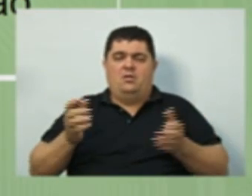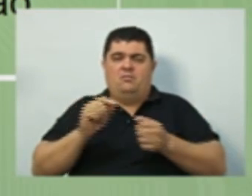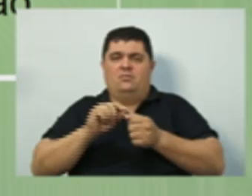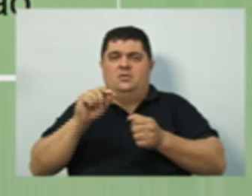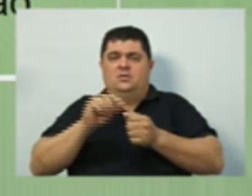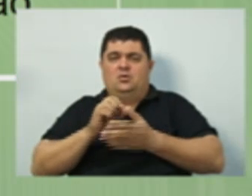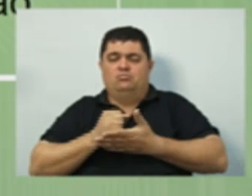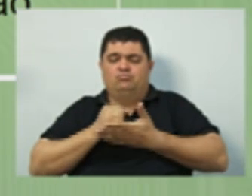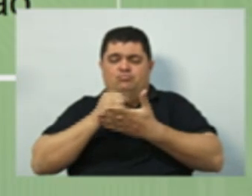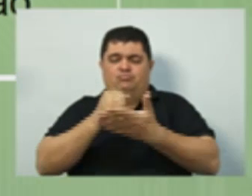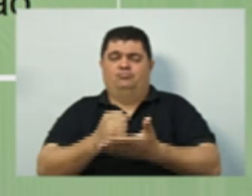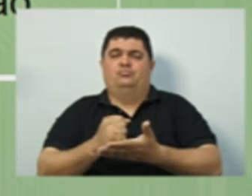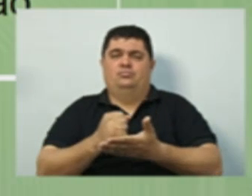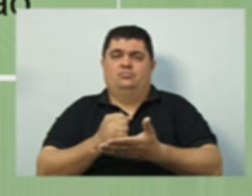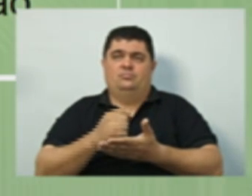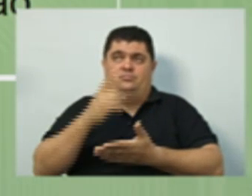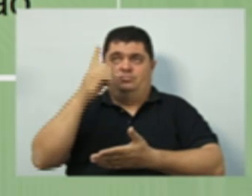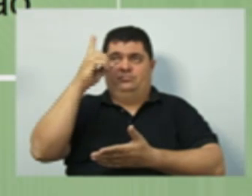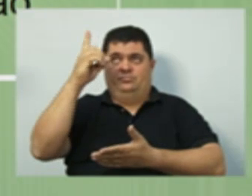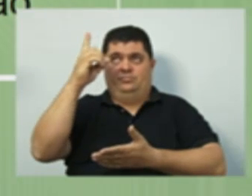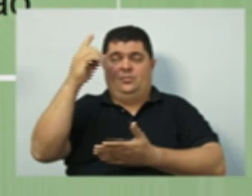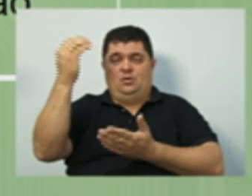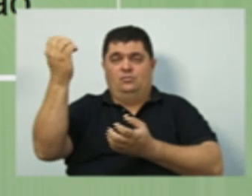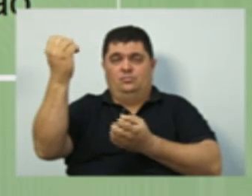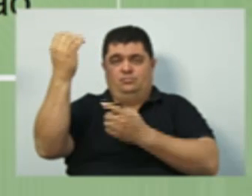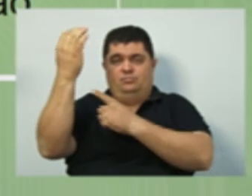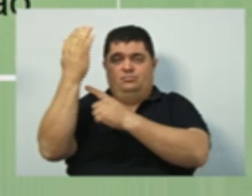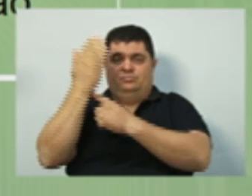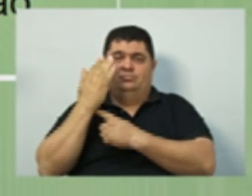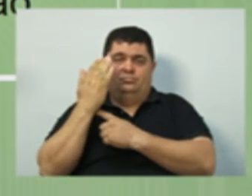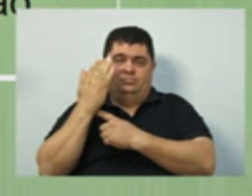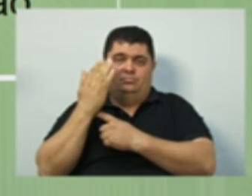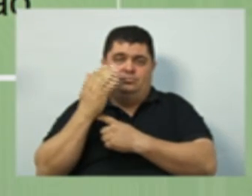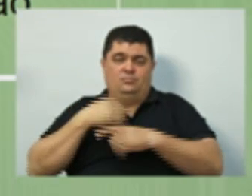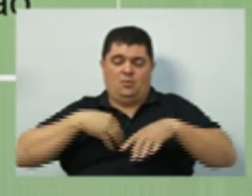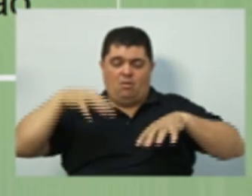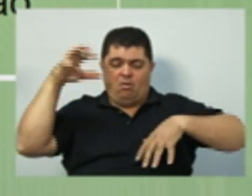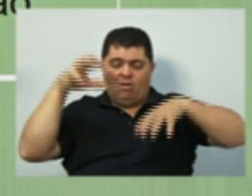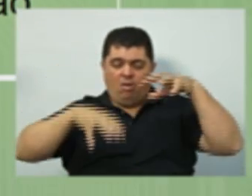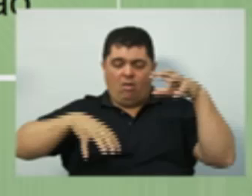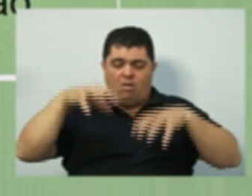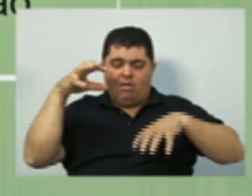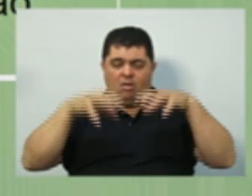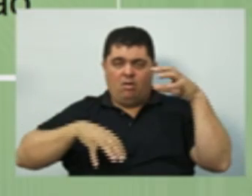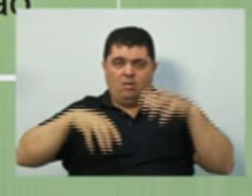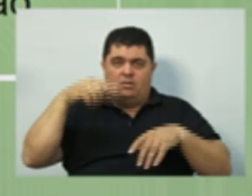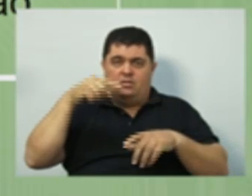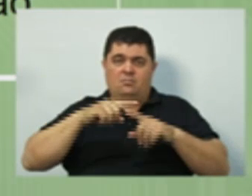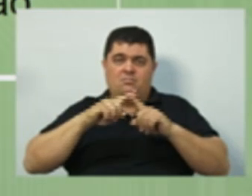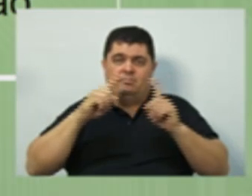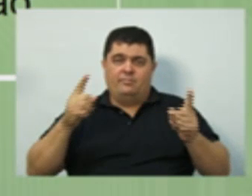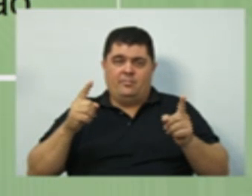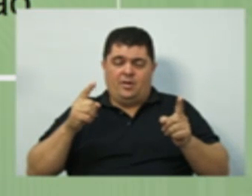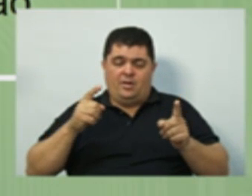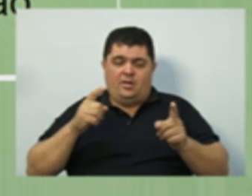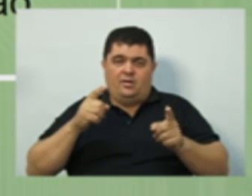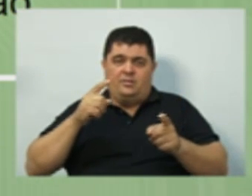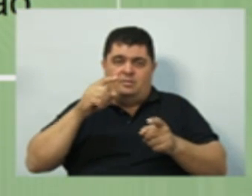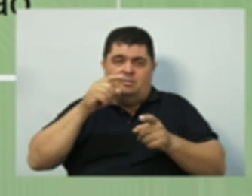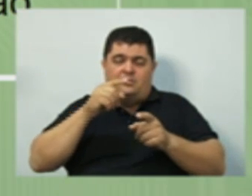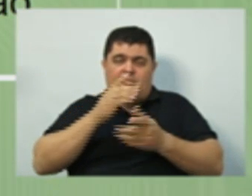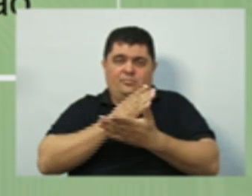construção. Deus até está ajudando, está chovendo no sertão, mas plantar para